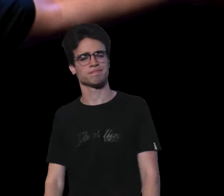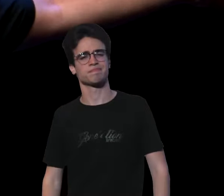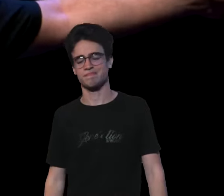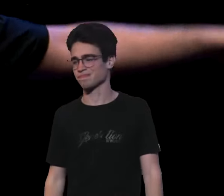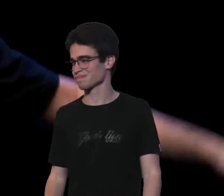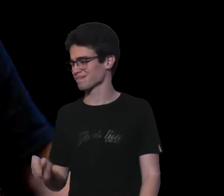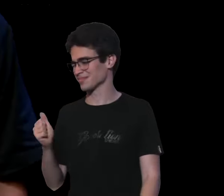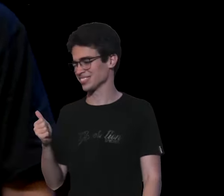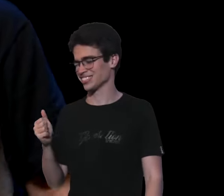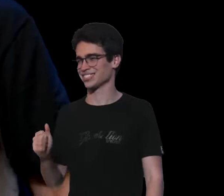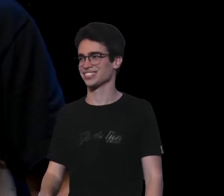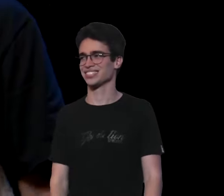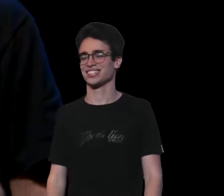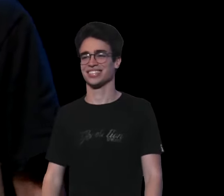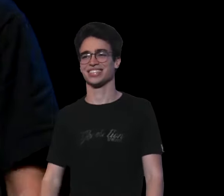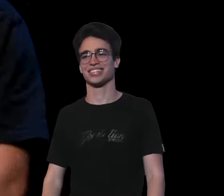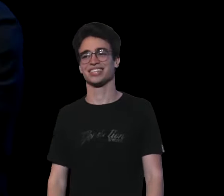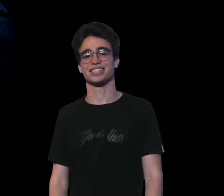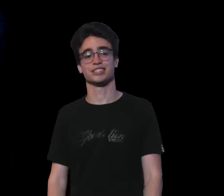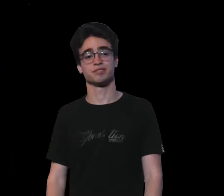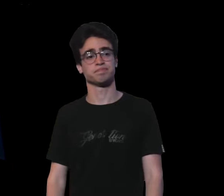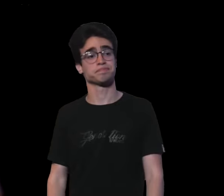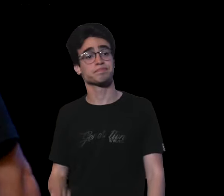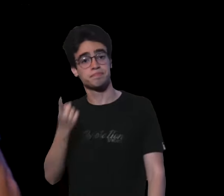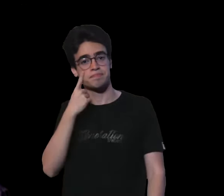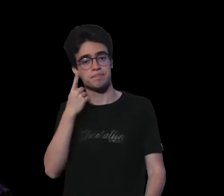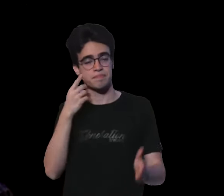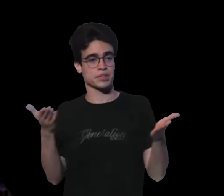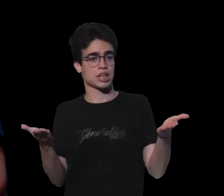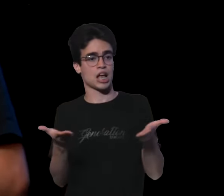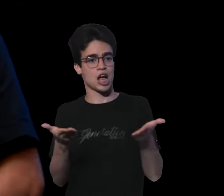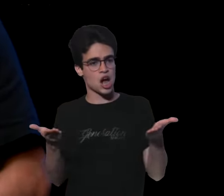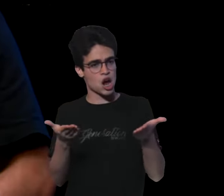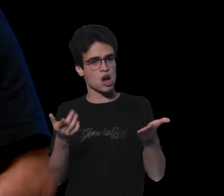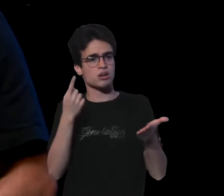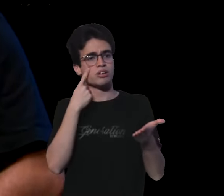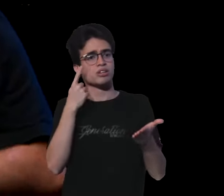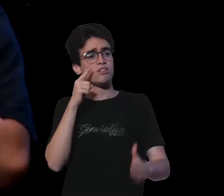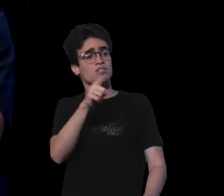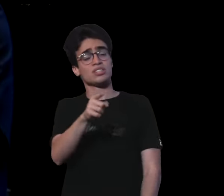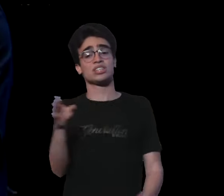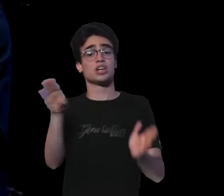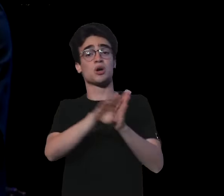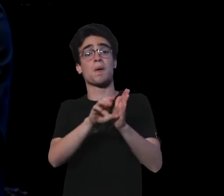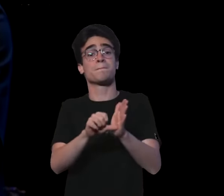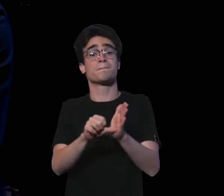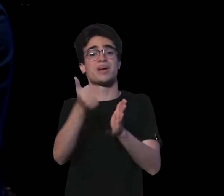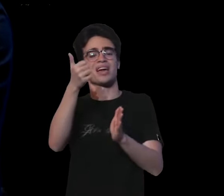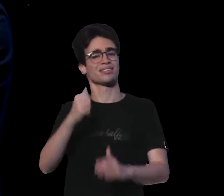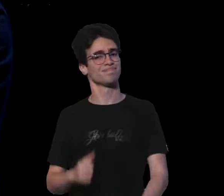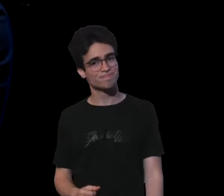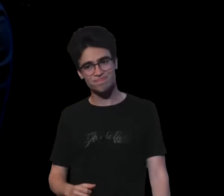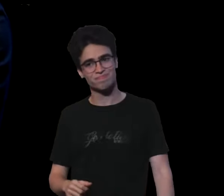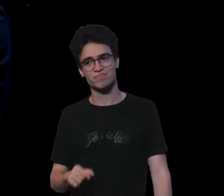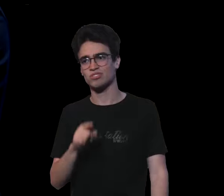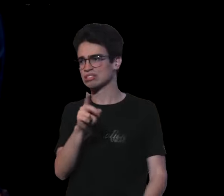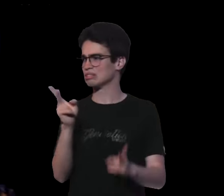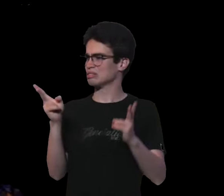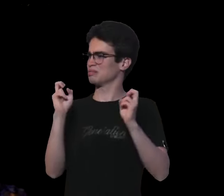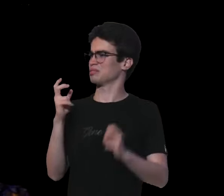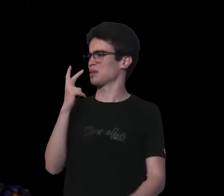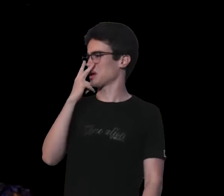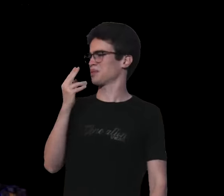Boa, meu guri. Eu quero falar com você que está aqui pela primeira vez. Você achou a gente tudo